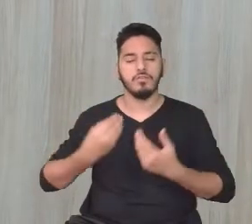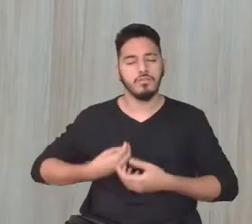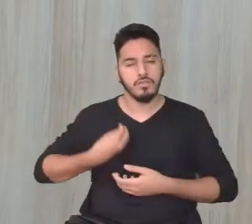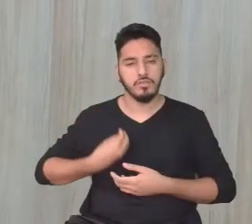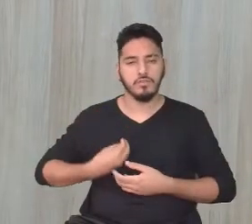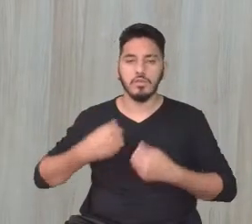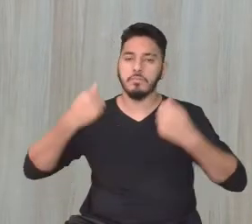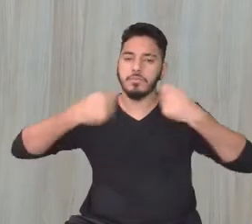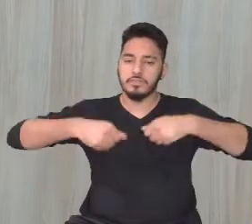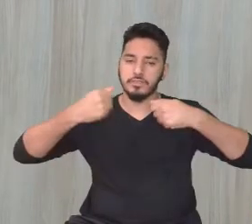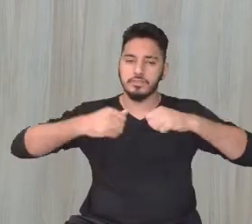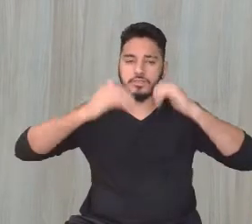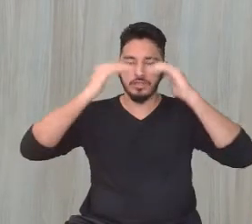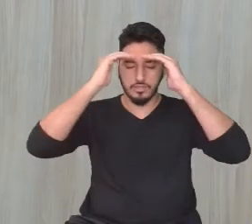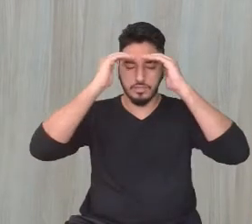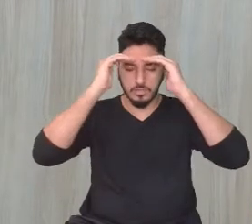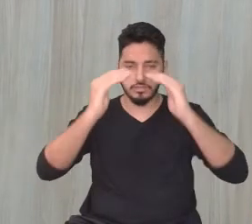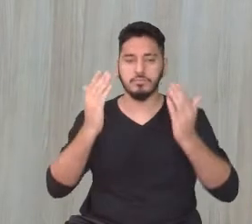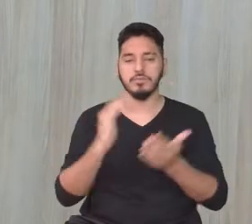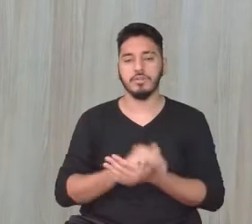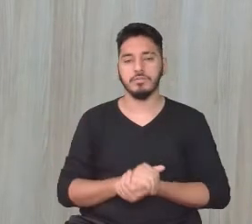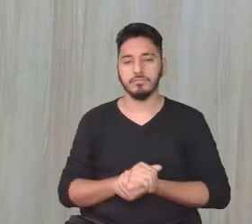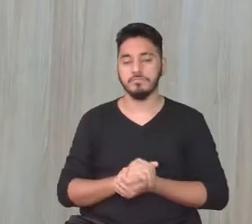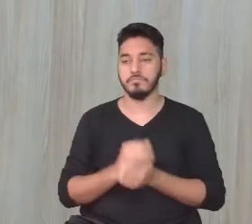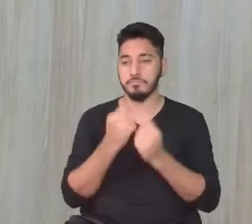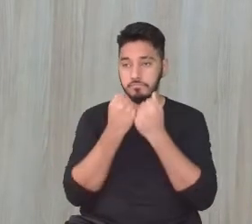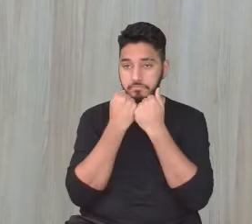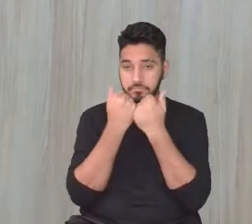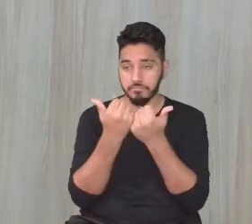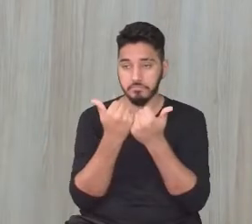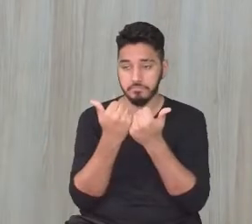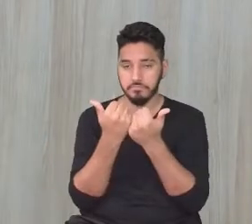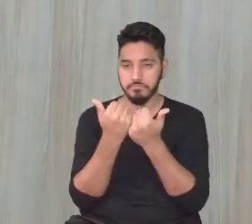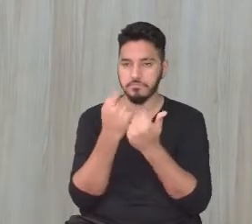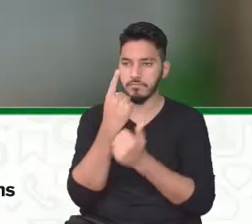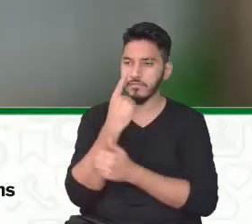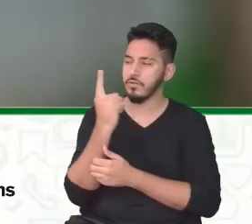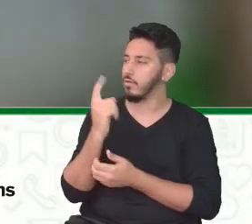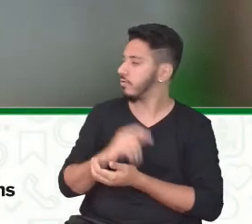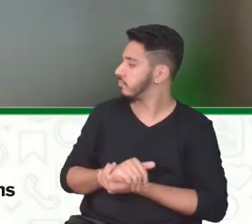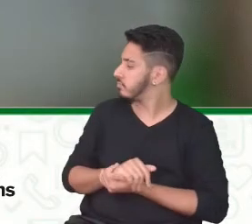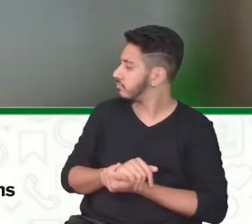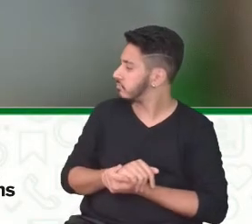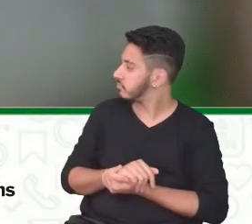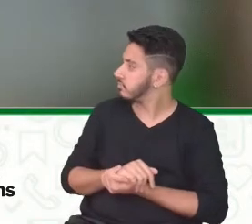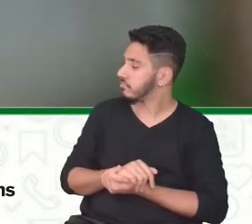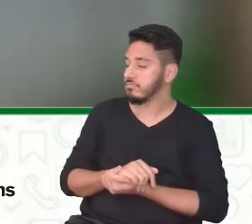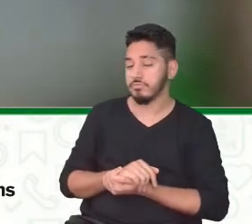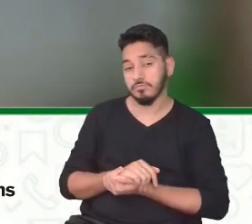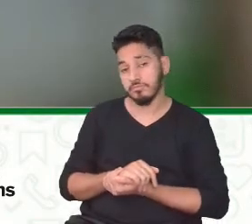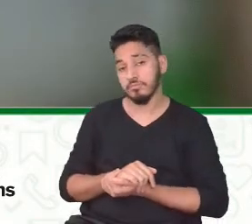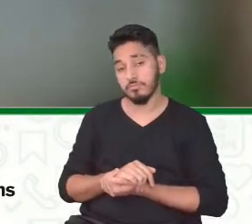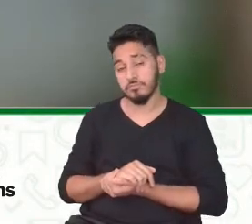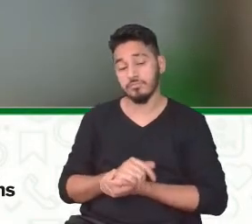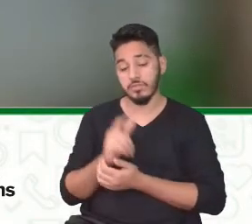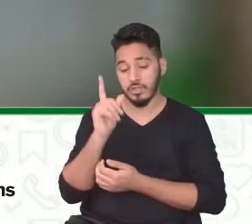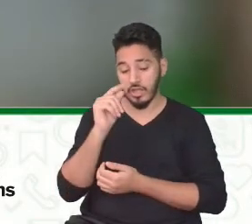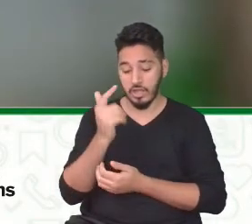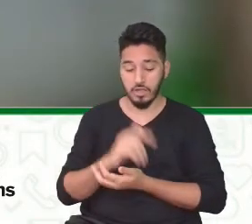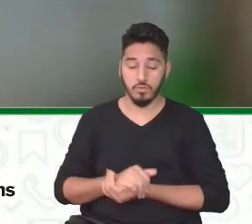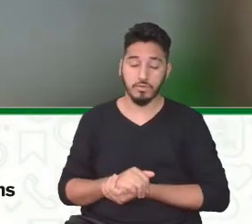devem serem respeitados beleza e olha aí para pessoa questão de desperdiçar a água